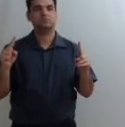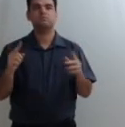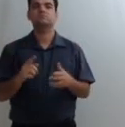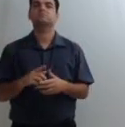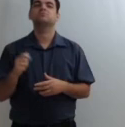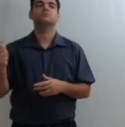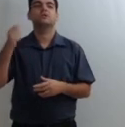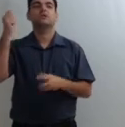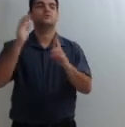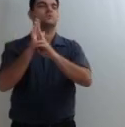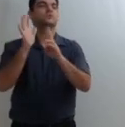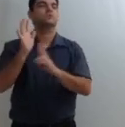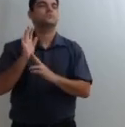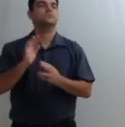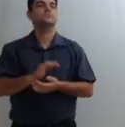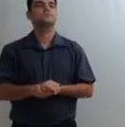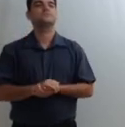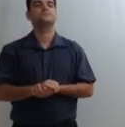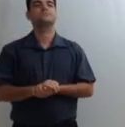regimental.